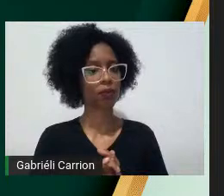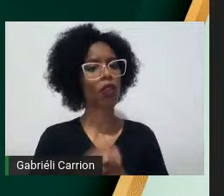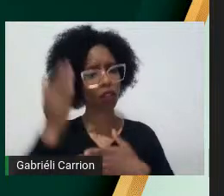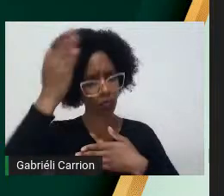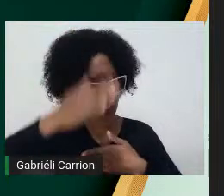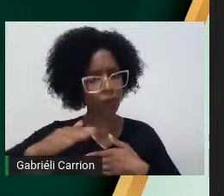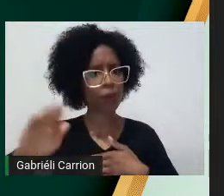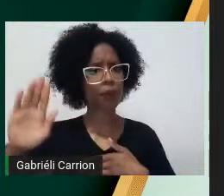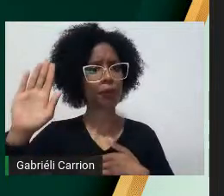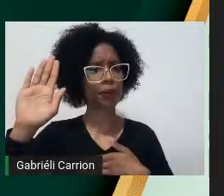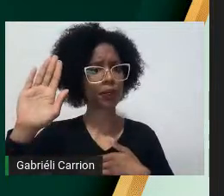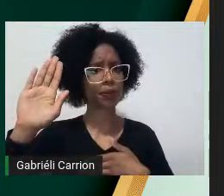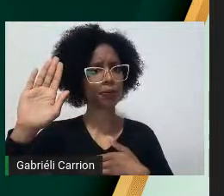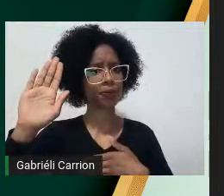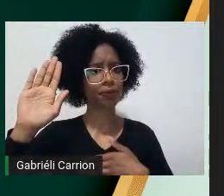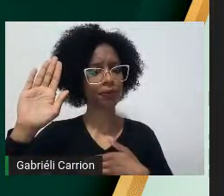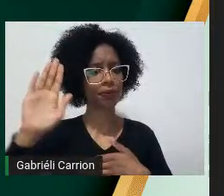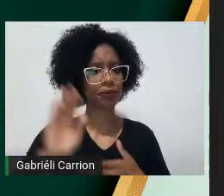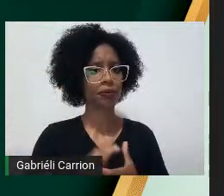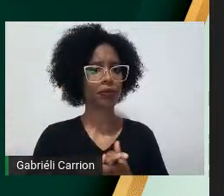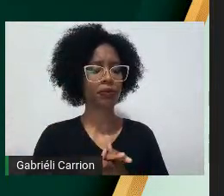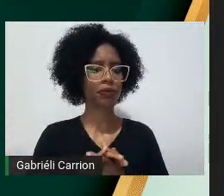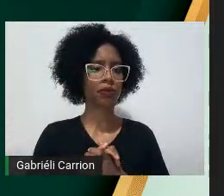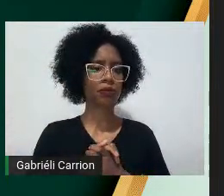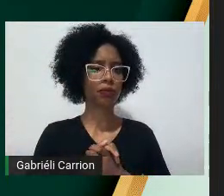Assim eu prometo. Assim eu prometo.